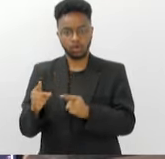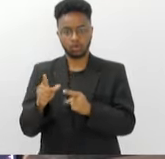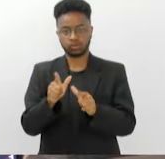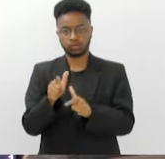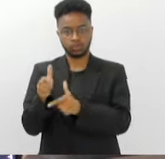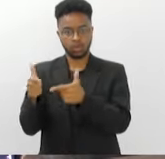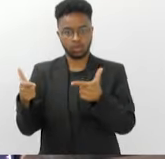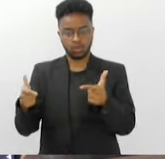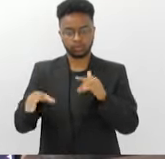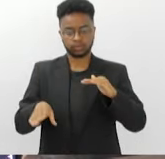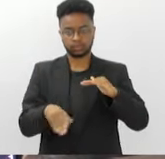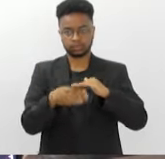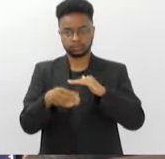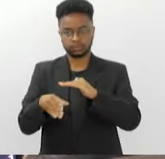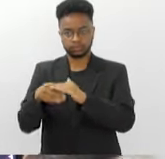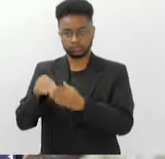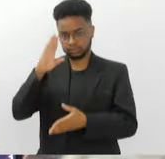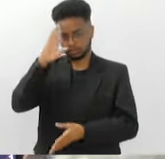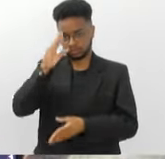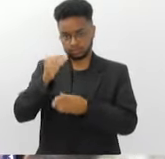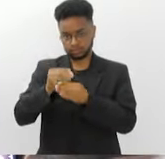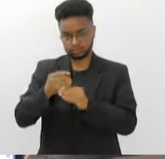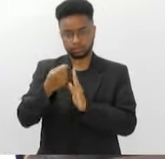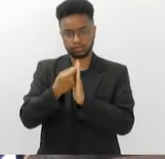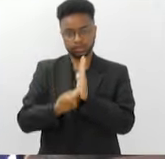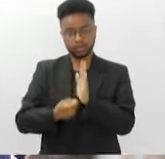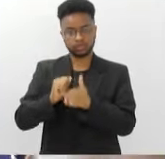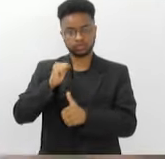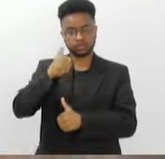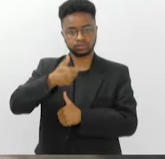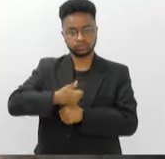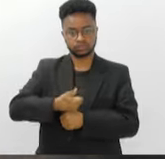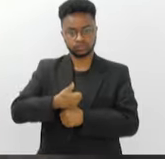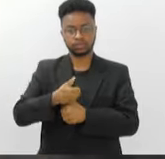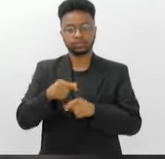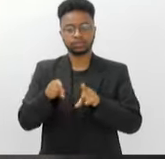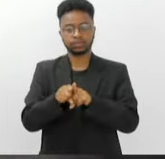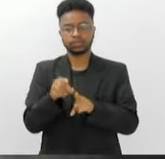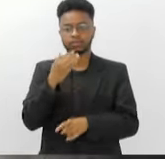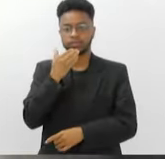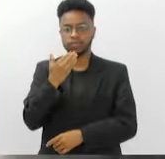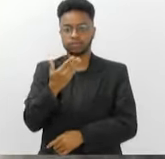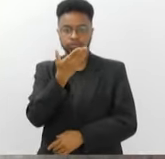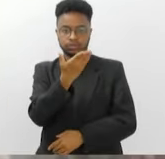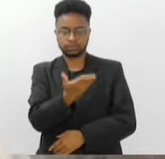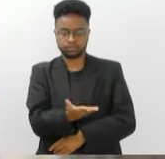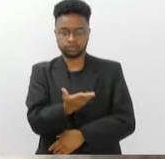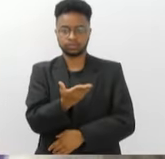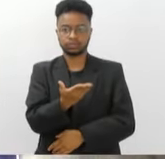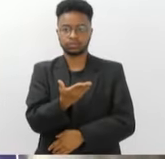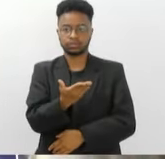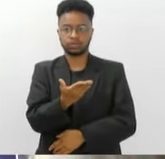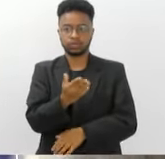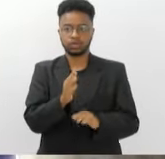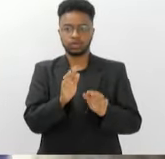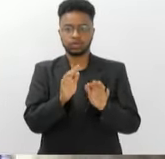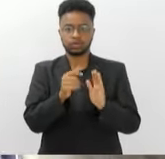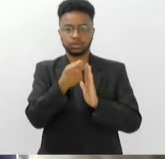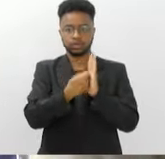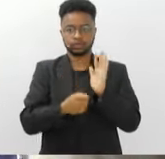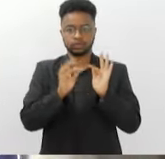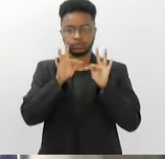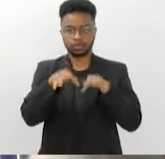demais emendas, concluindo por substitutivo e pedindo a Vossa Excelência a forma final de